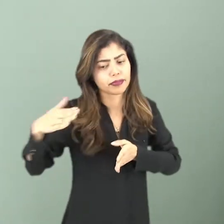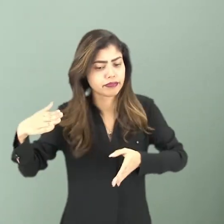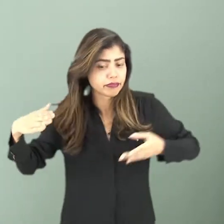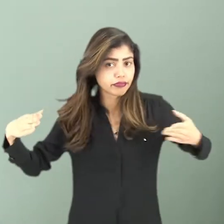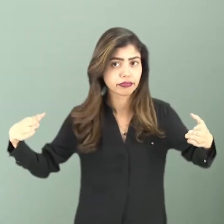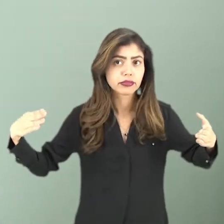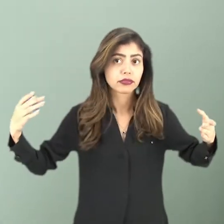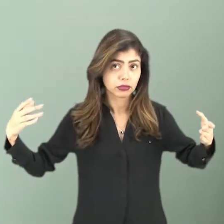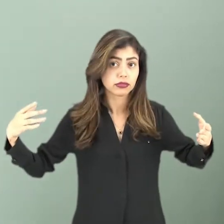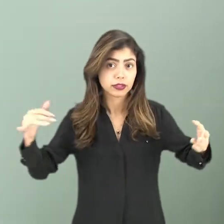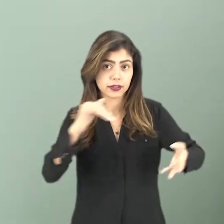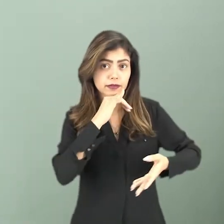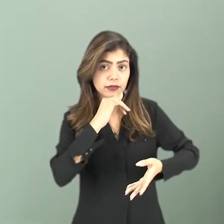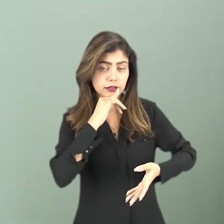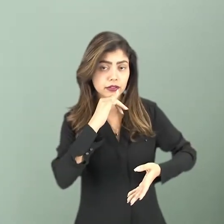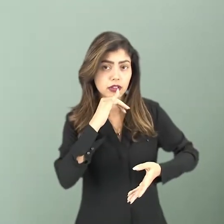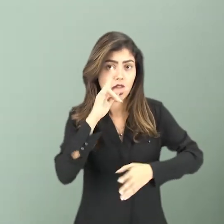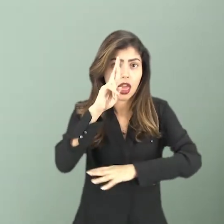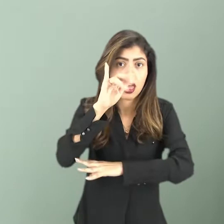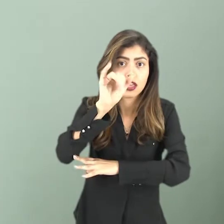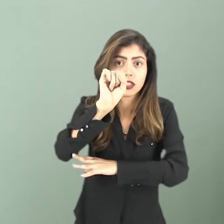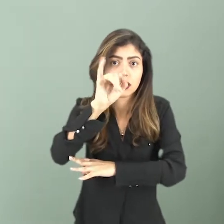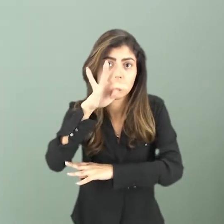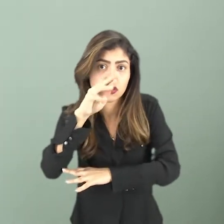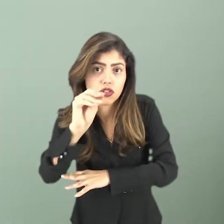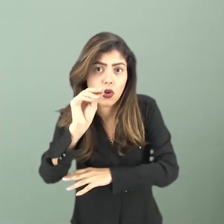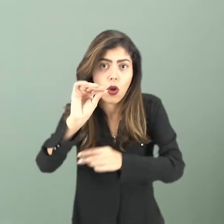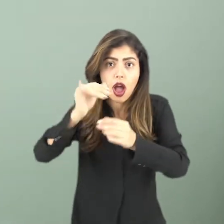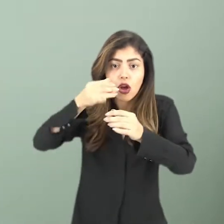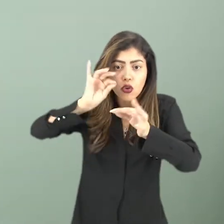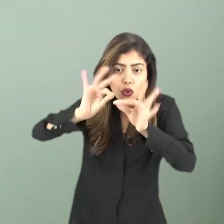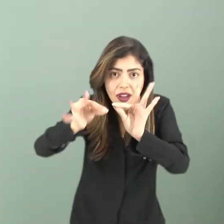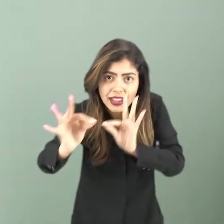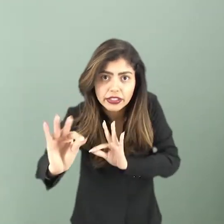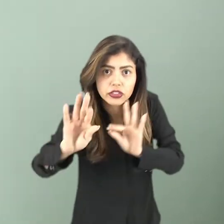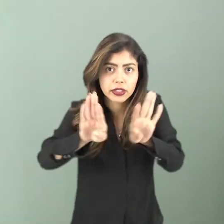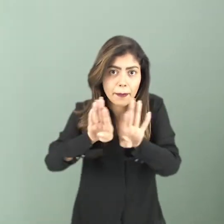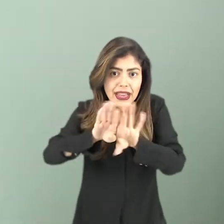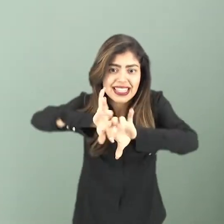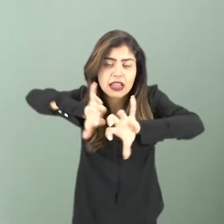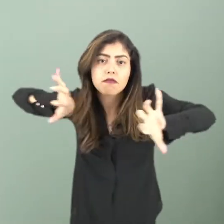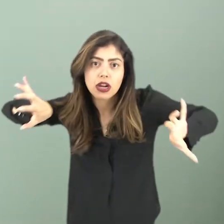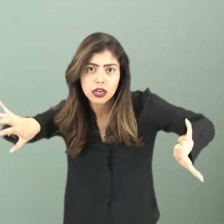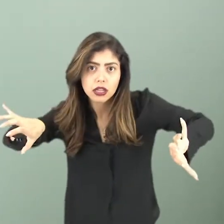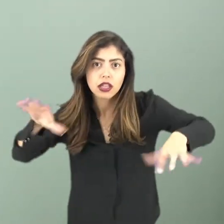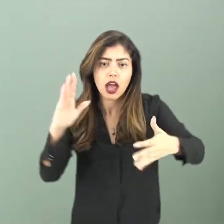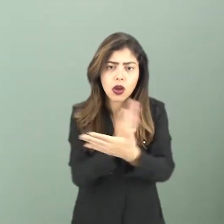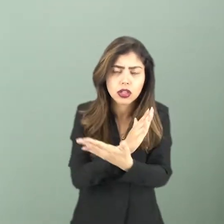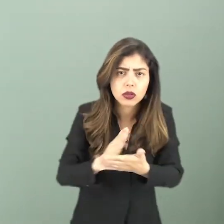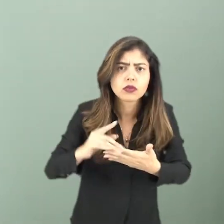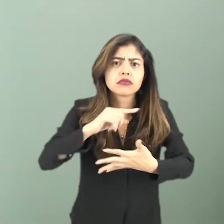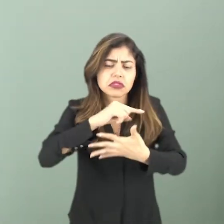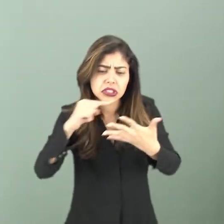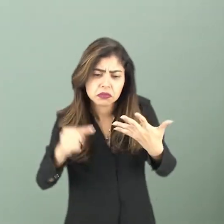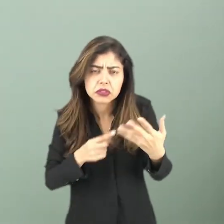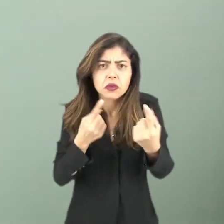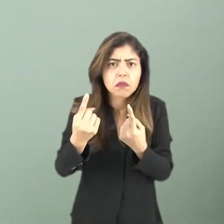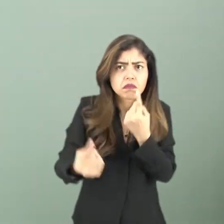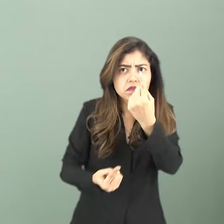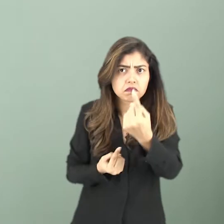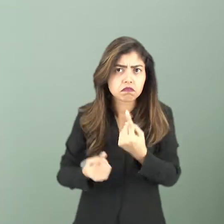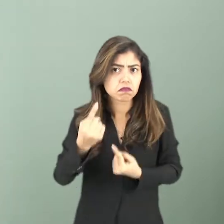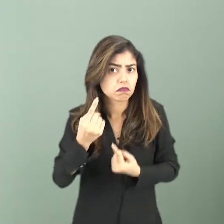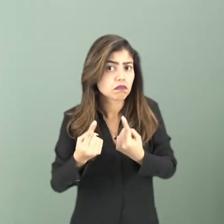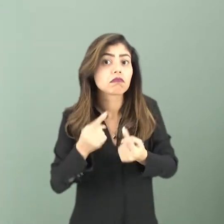da outra. Por exemplo, trata de resistor, trata de corrente, mas isso separado. Hoje a gente vai entender alguns elementos e como eles se